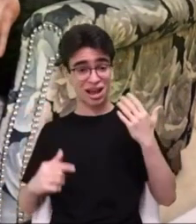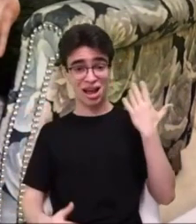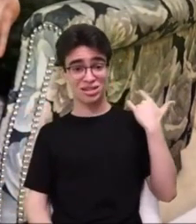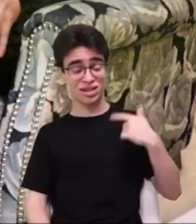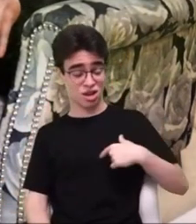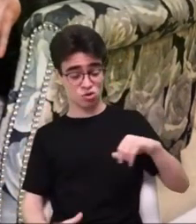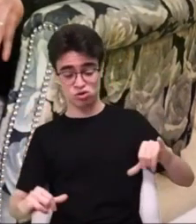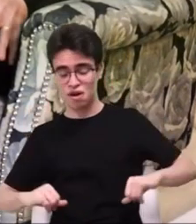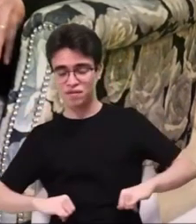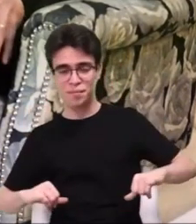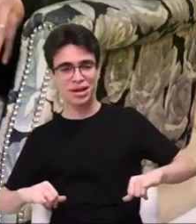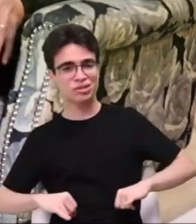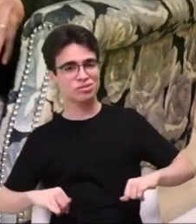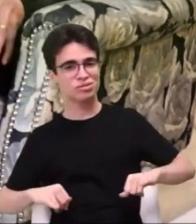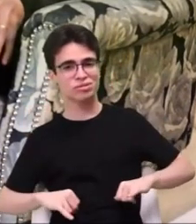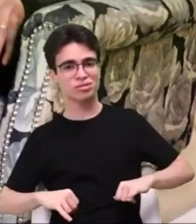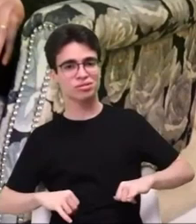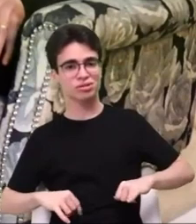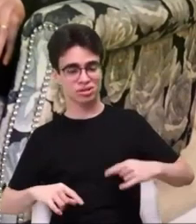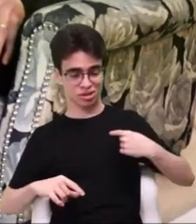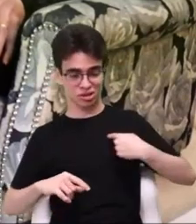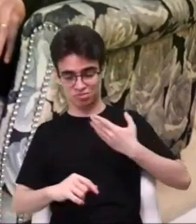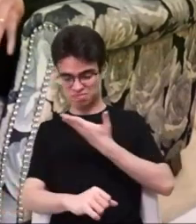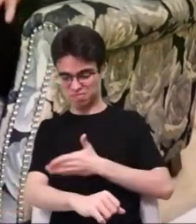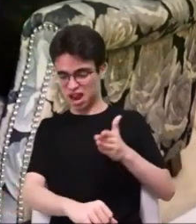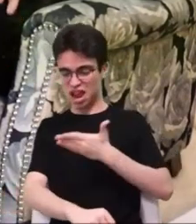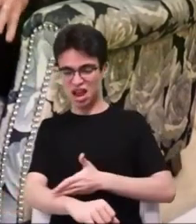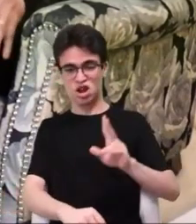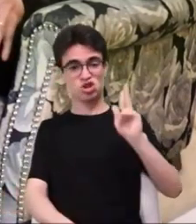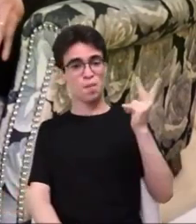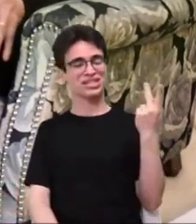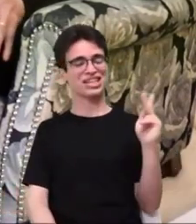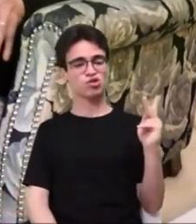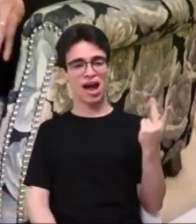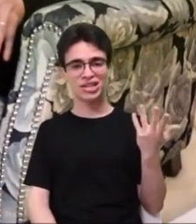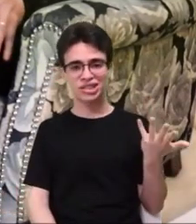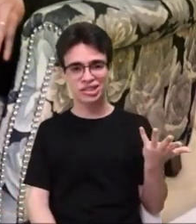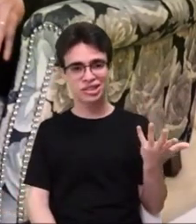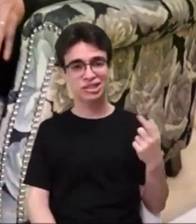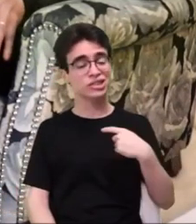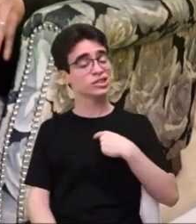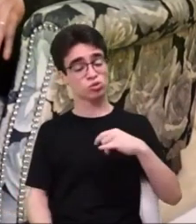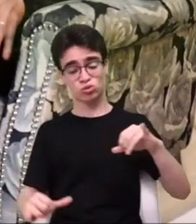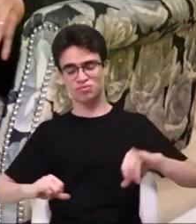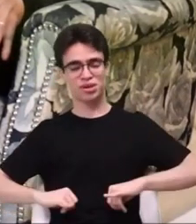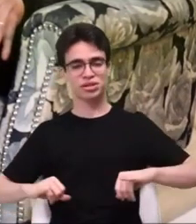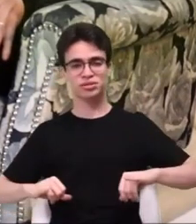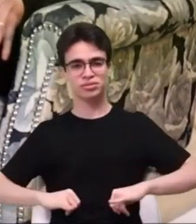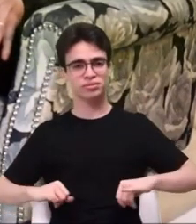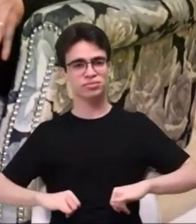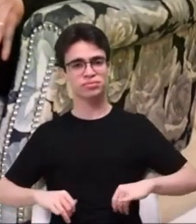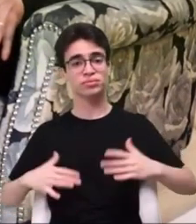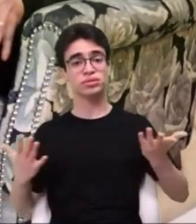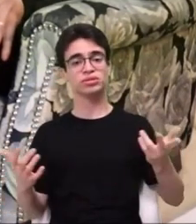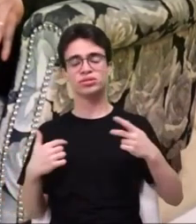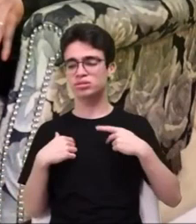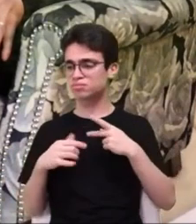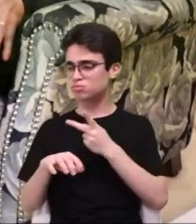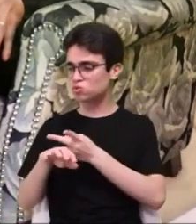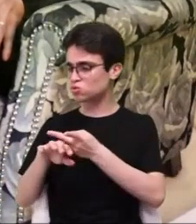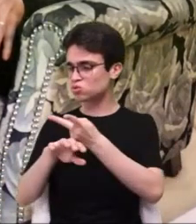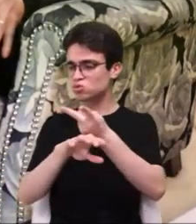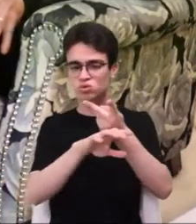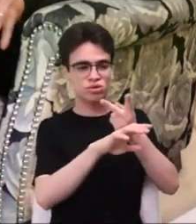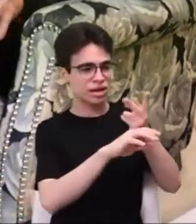que era na prática da homossexualidade. Ali estava me gerando sofrimento. E eu busquei ajuda e